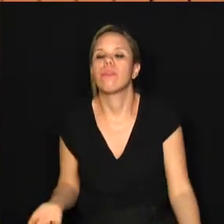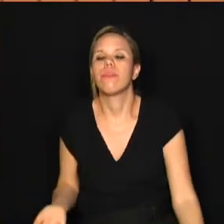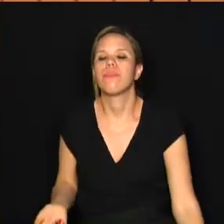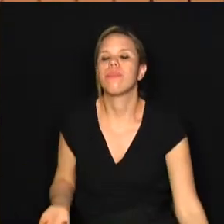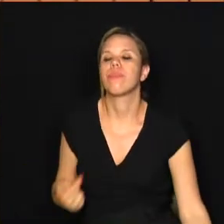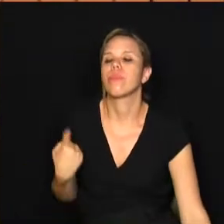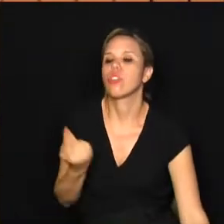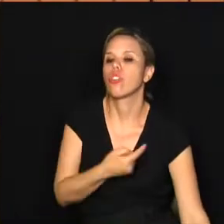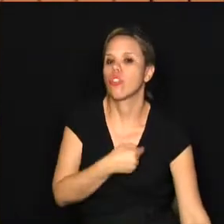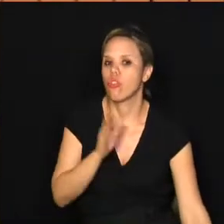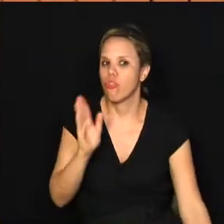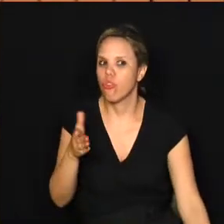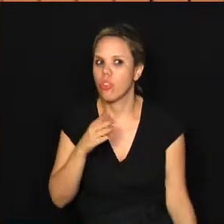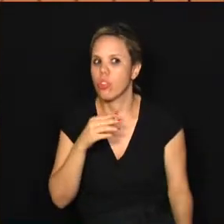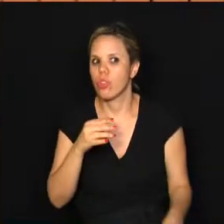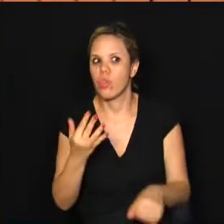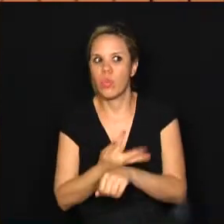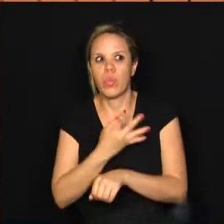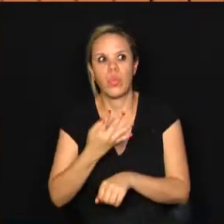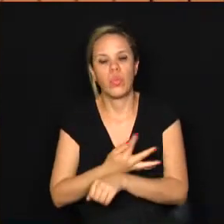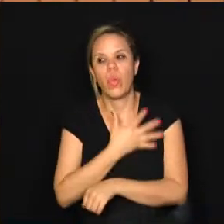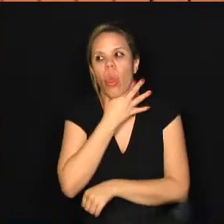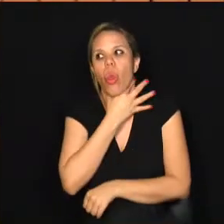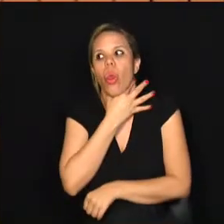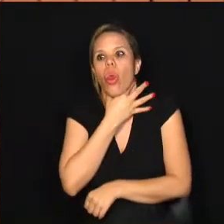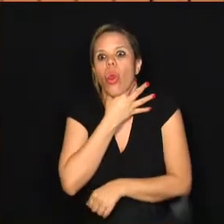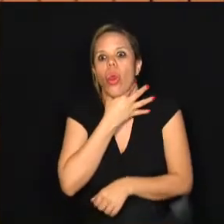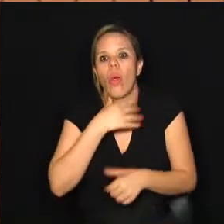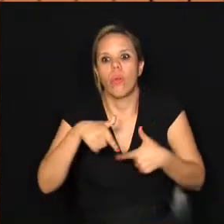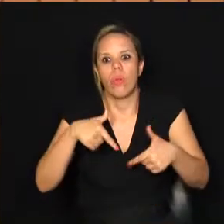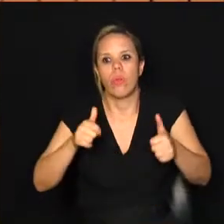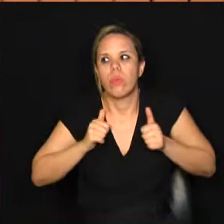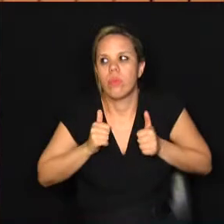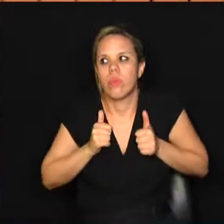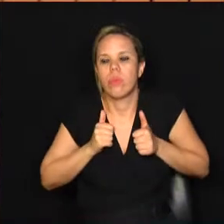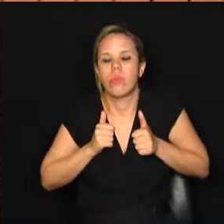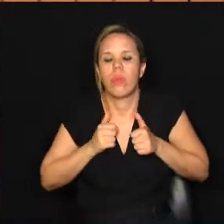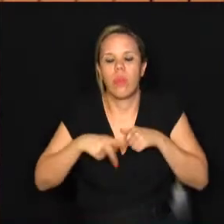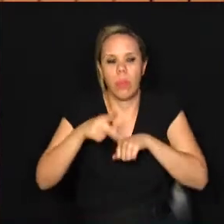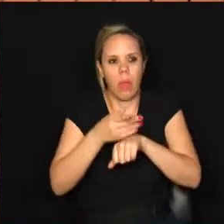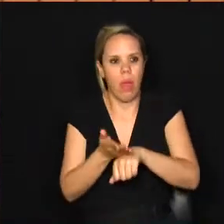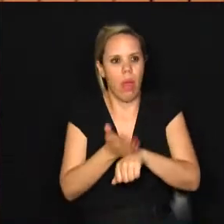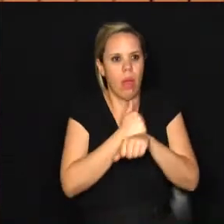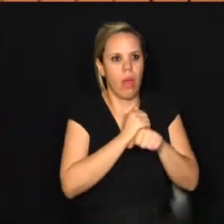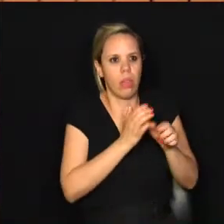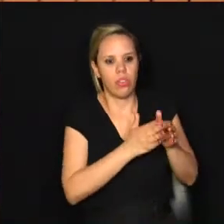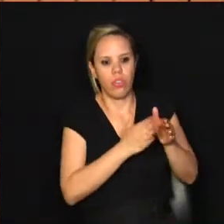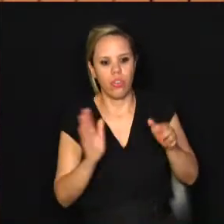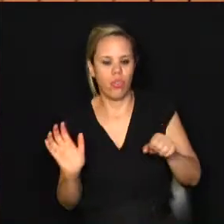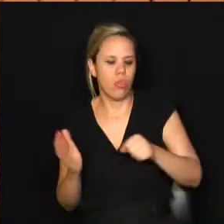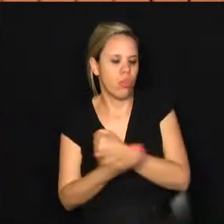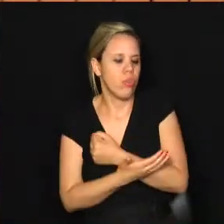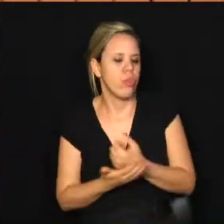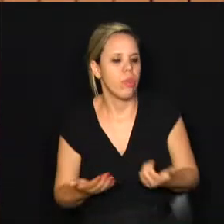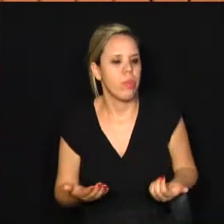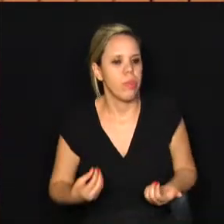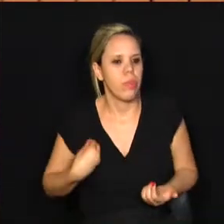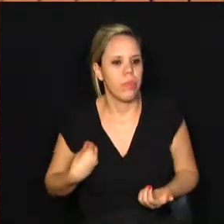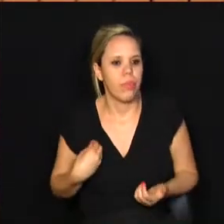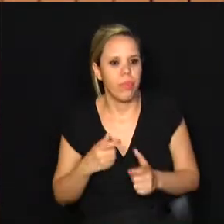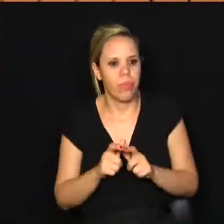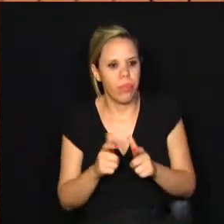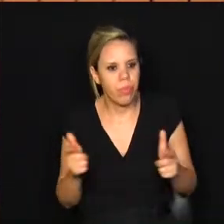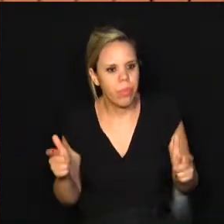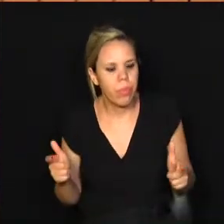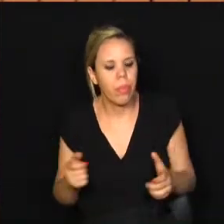Nós já estávamos com uma crise de desemprego aqui no nosso país antes da pandemia, nós estamos